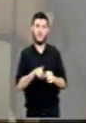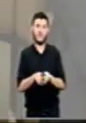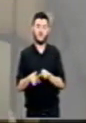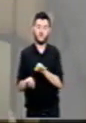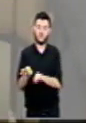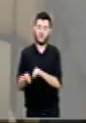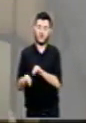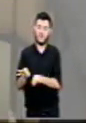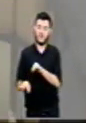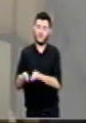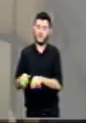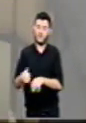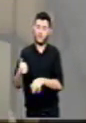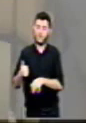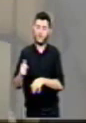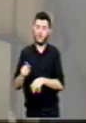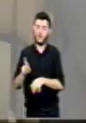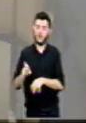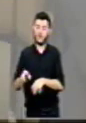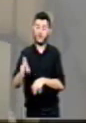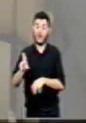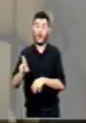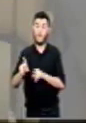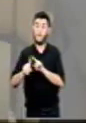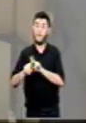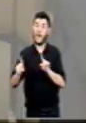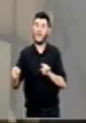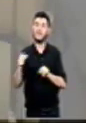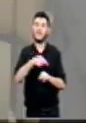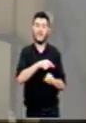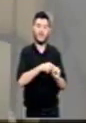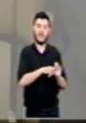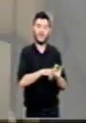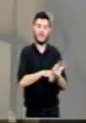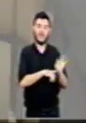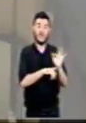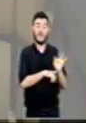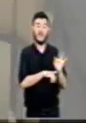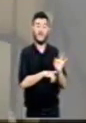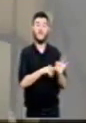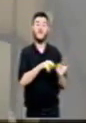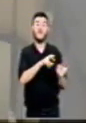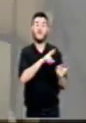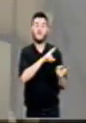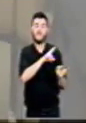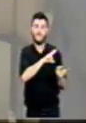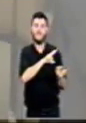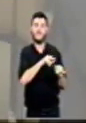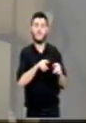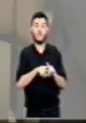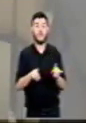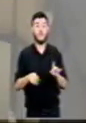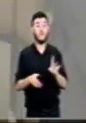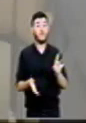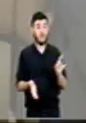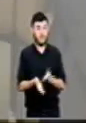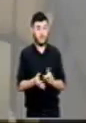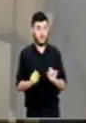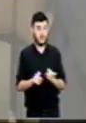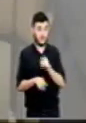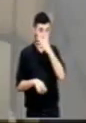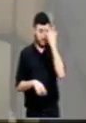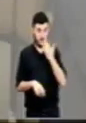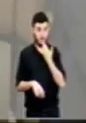Supremo Tribunal Federal, o que contaminou de nulidade os elementos de prova angariados em desfavor do recorrente nas